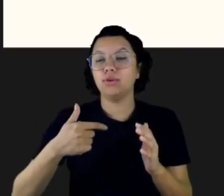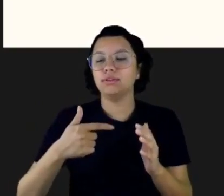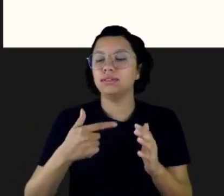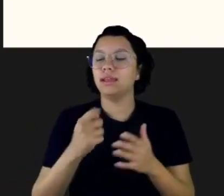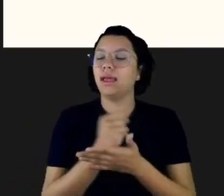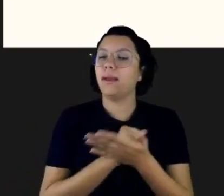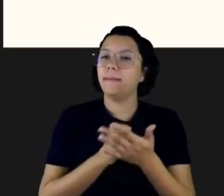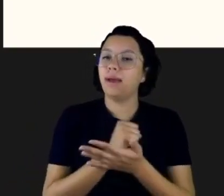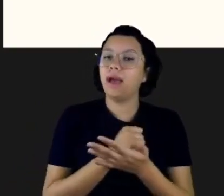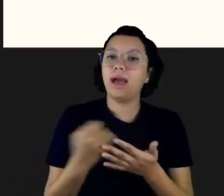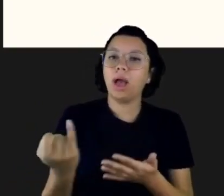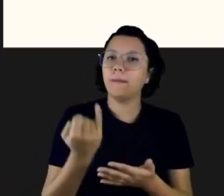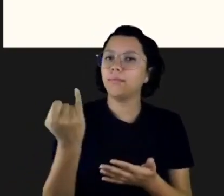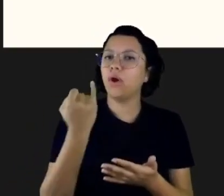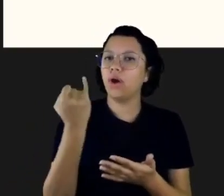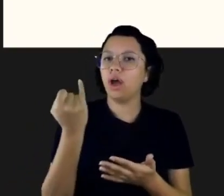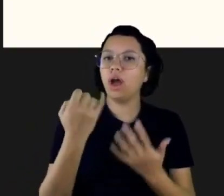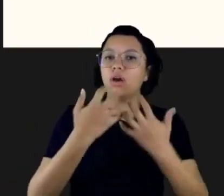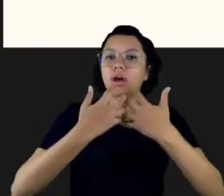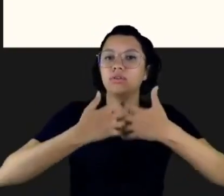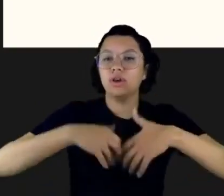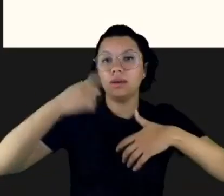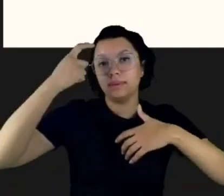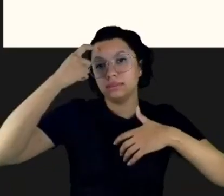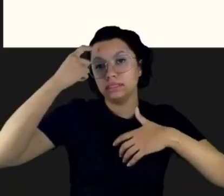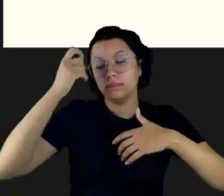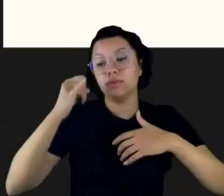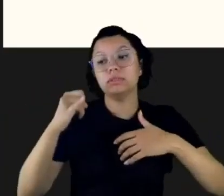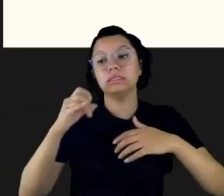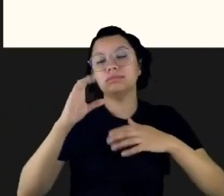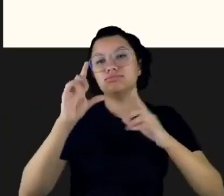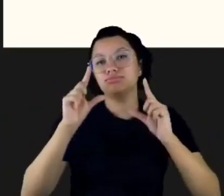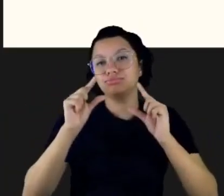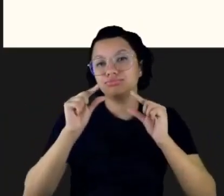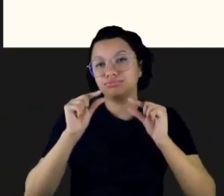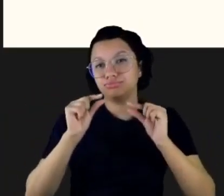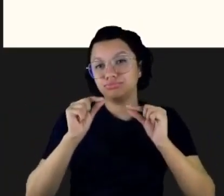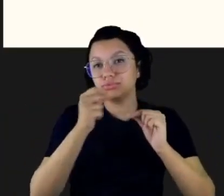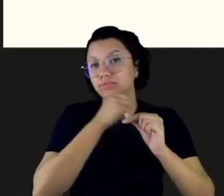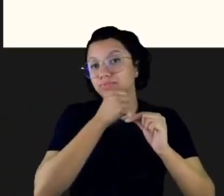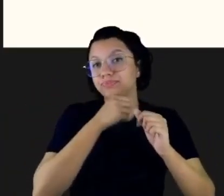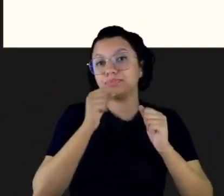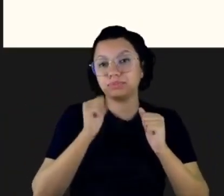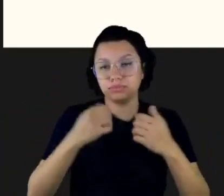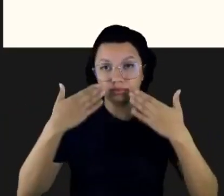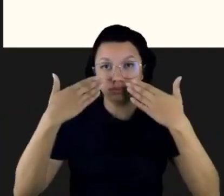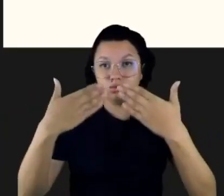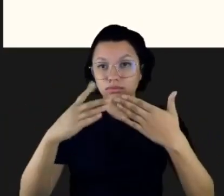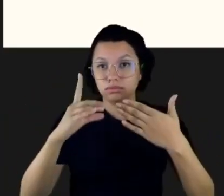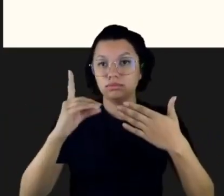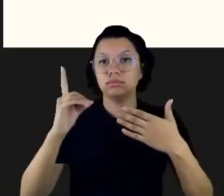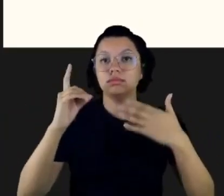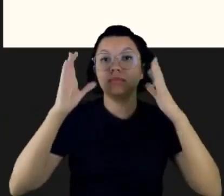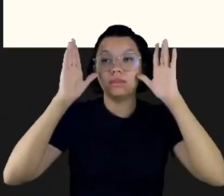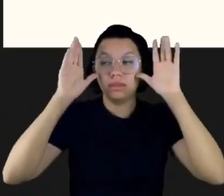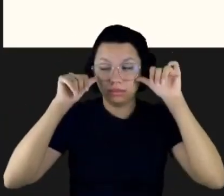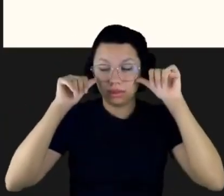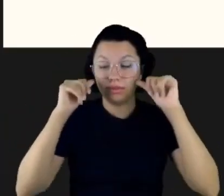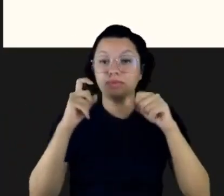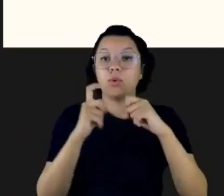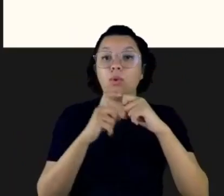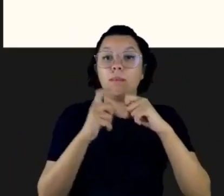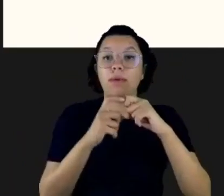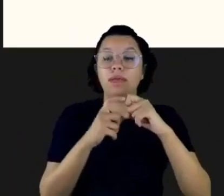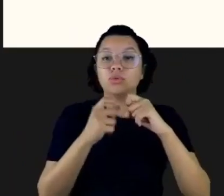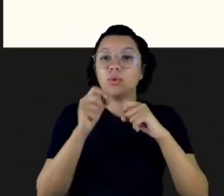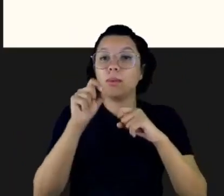Se ela está baixa, o idoso pode ter um quadro de demência. O médico faz a reposição da vitamina B12